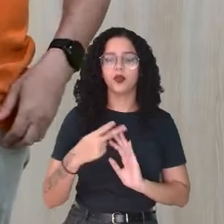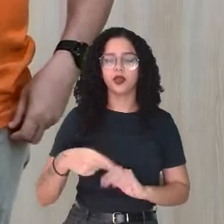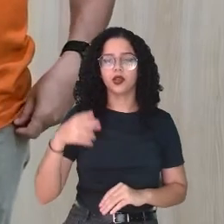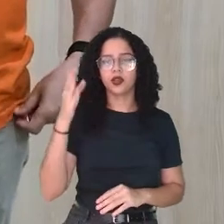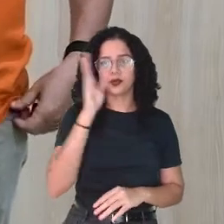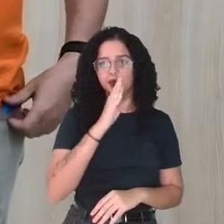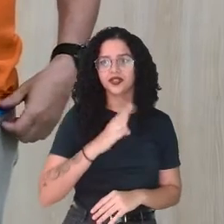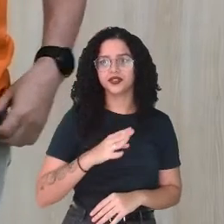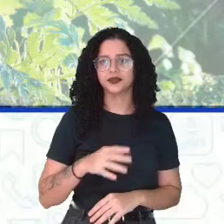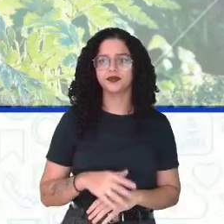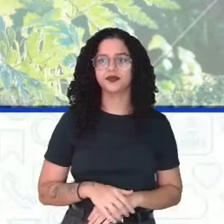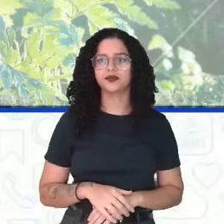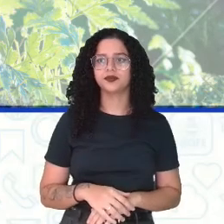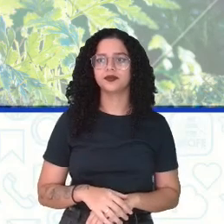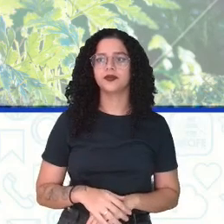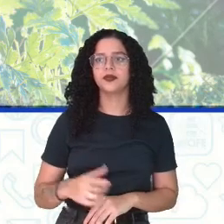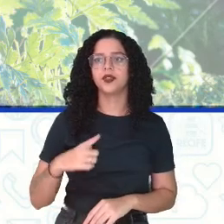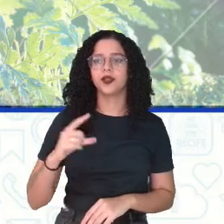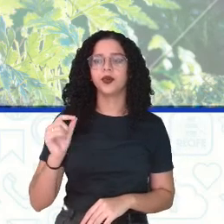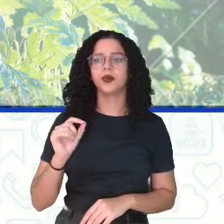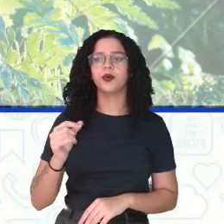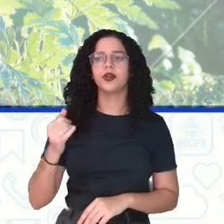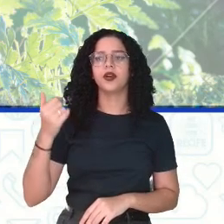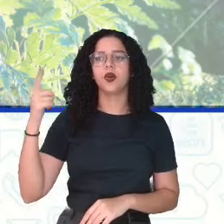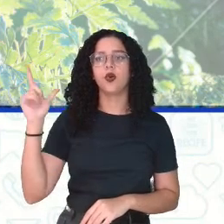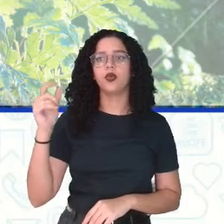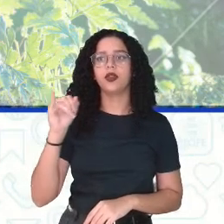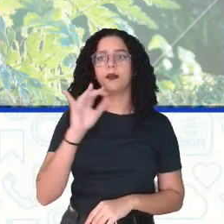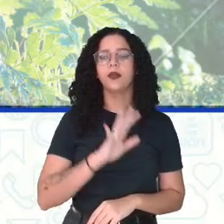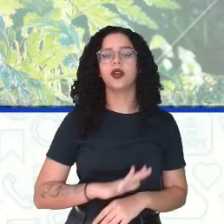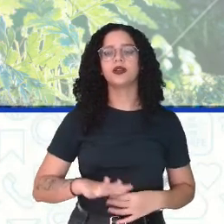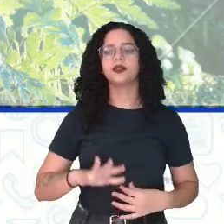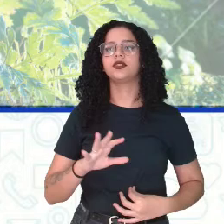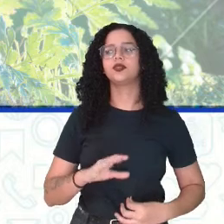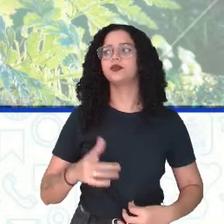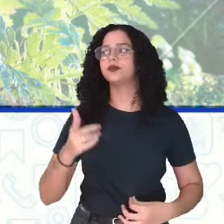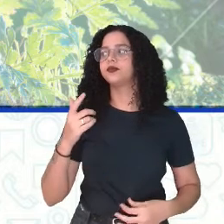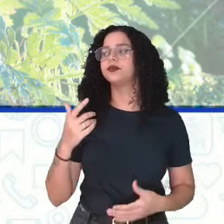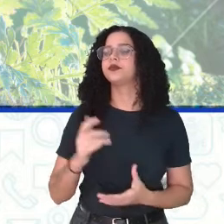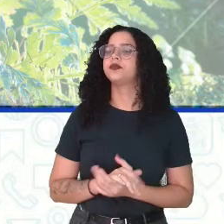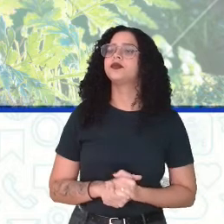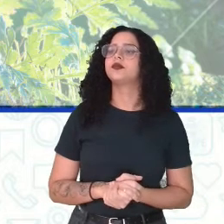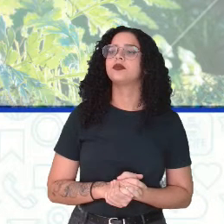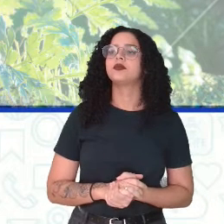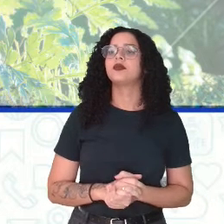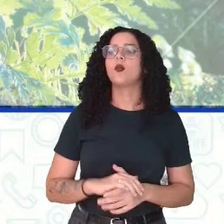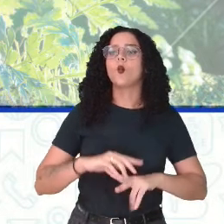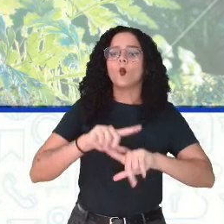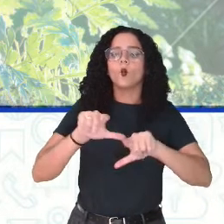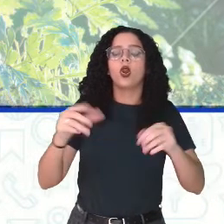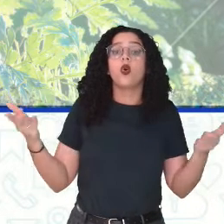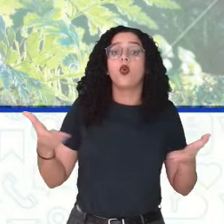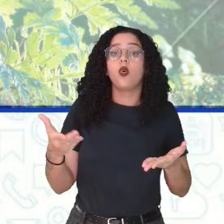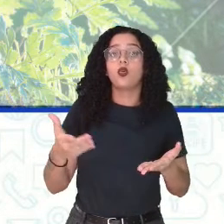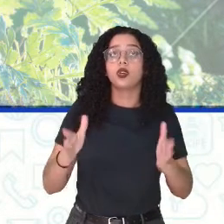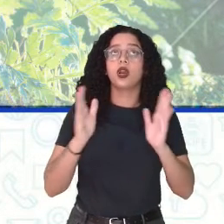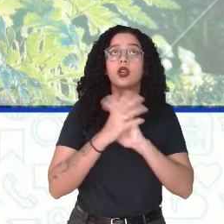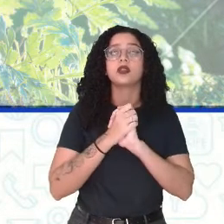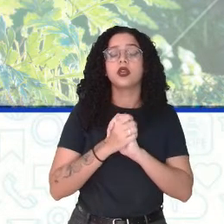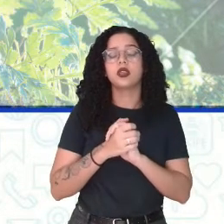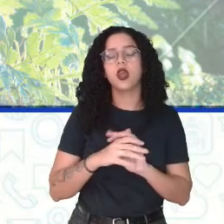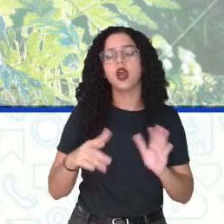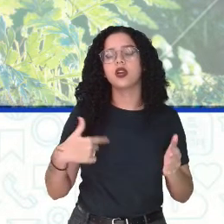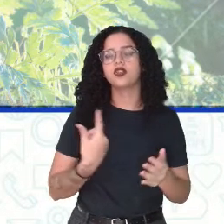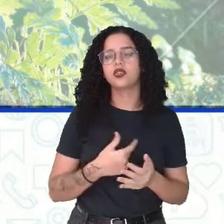com essa questão. Aí eu trago uma outra imagem, uma hidrelétrica, né, da seca. Hoje, graças a Deus, a gente tem visto uma chuva